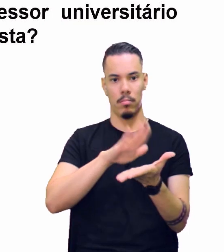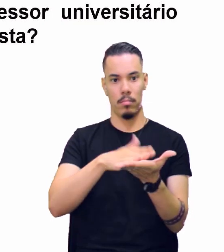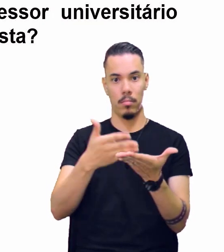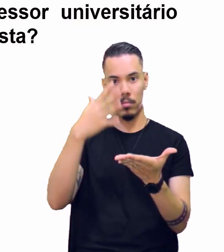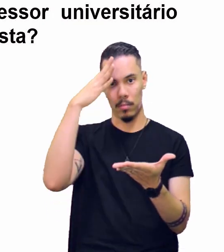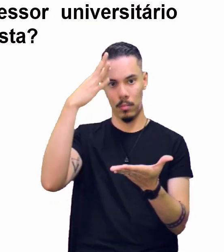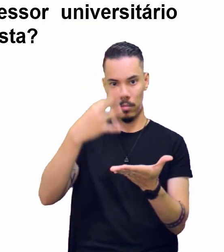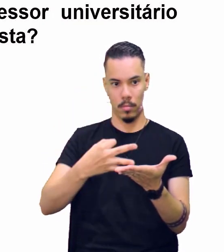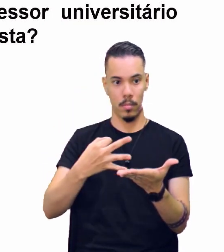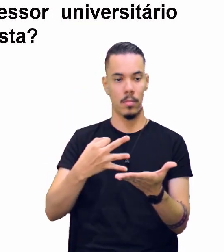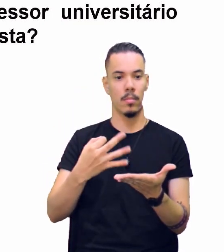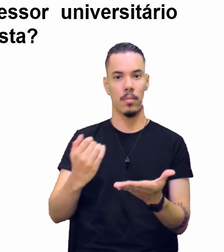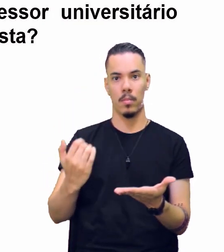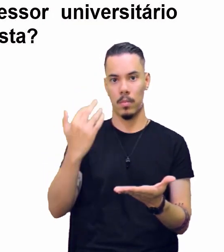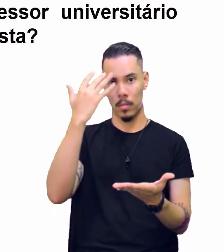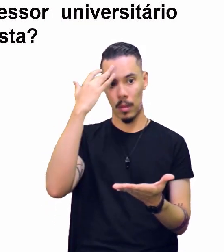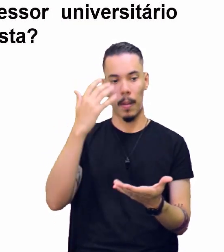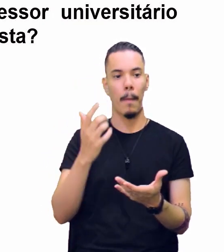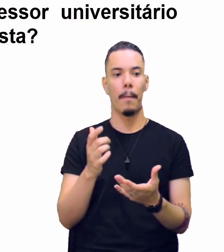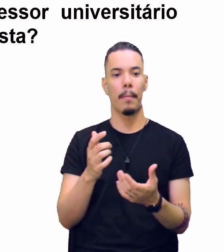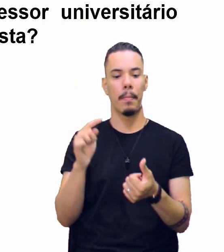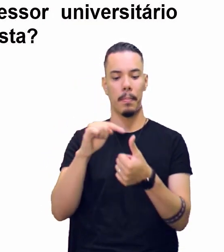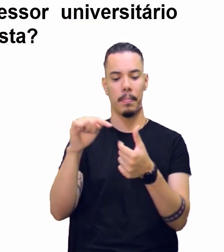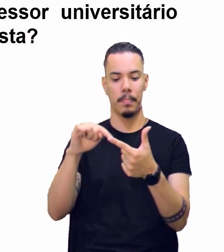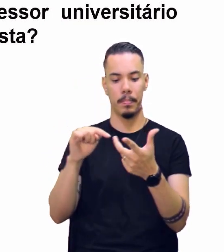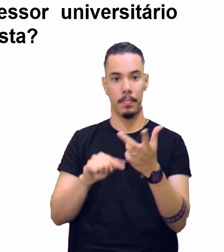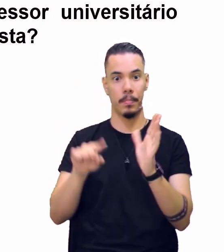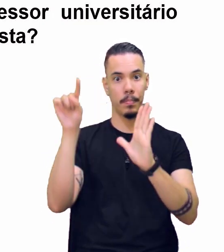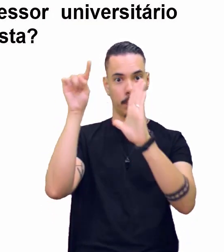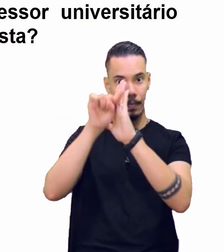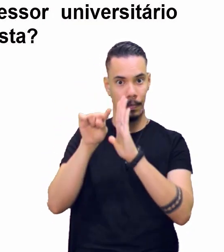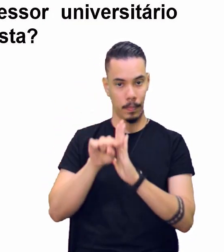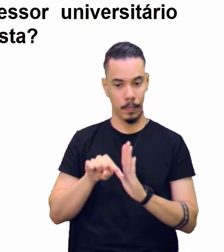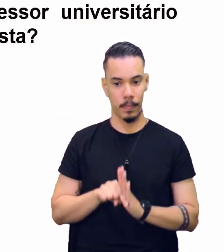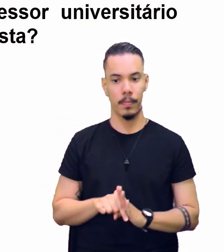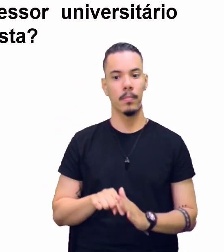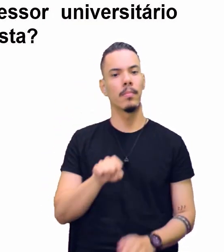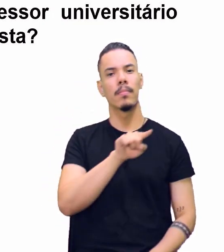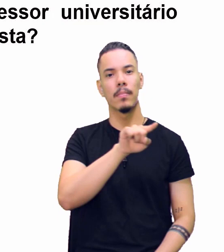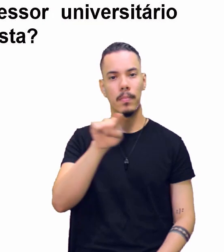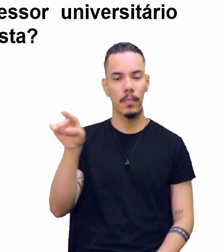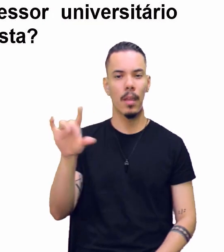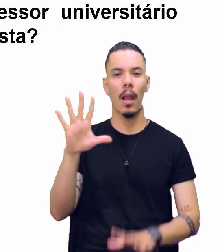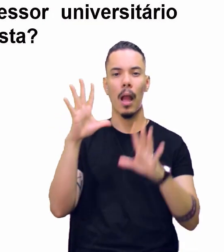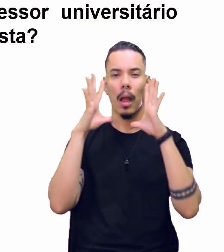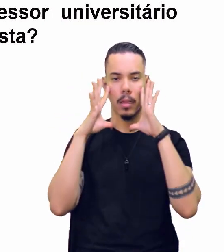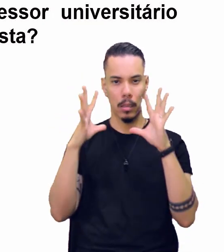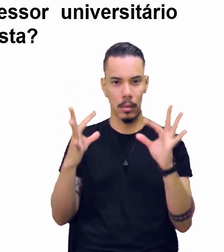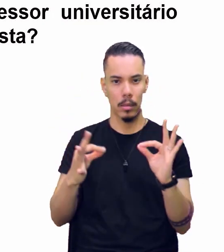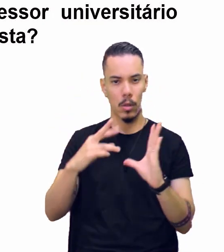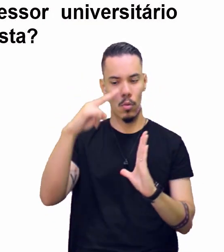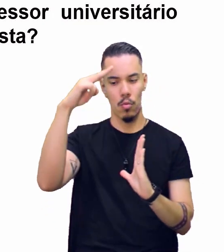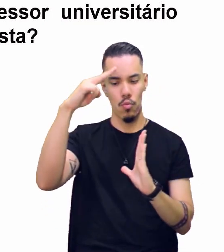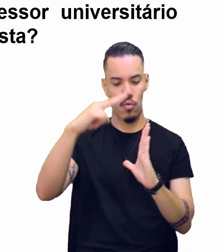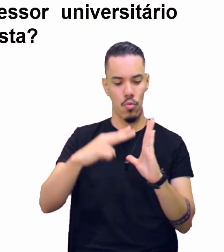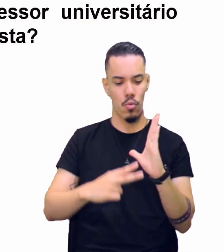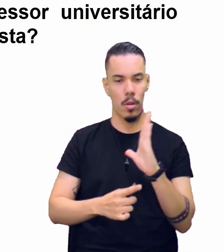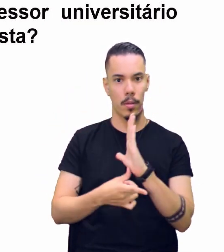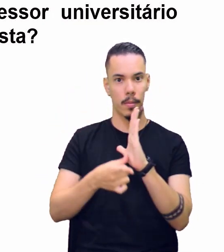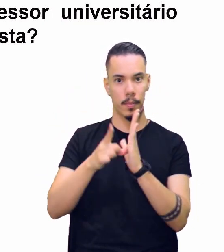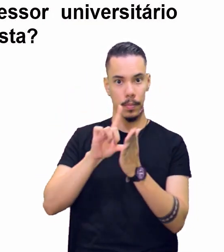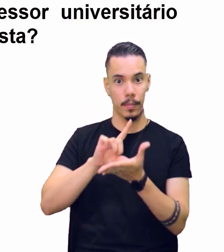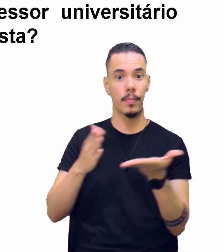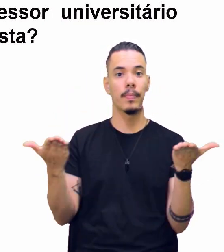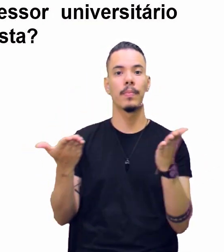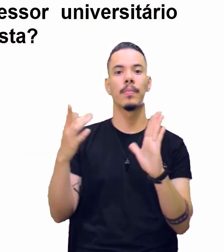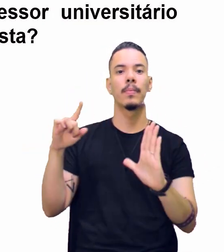3 questionamentos, 3 perguntas. Aí você prestou atenção na leitura. Aí vem